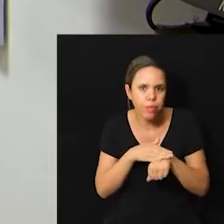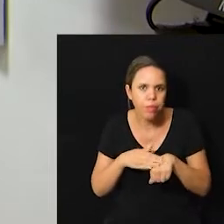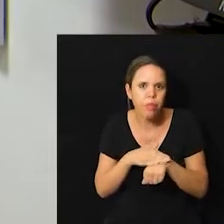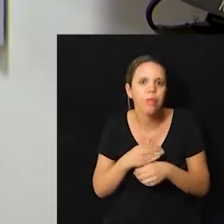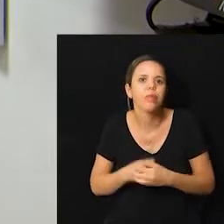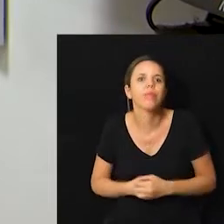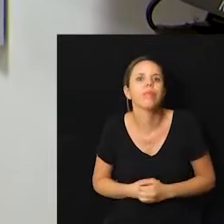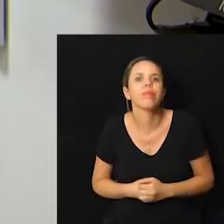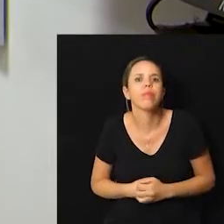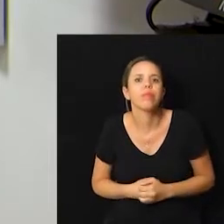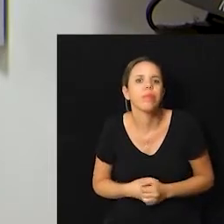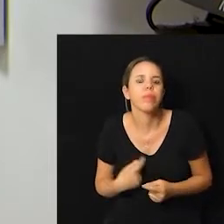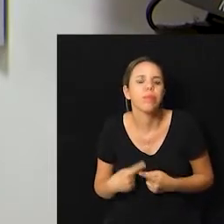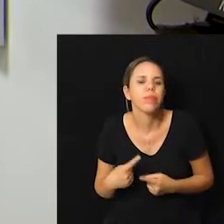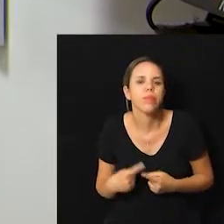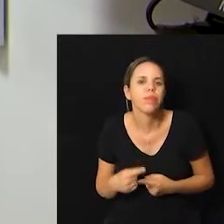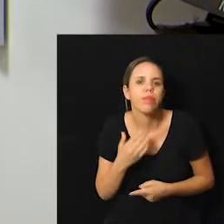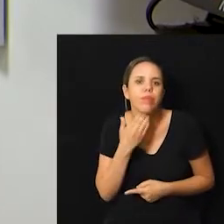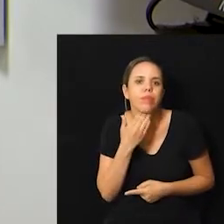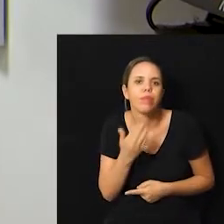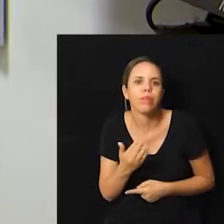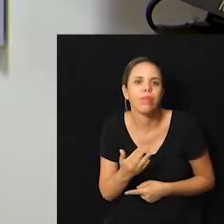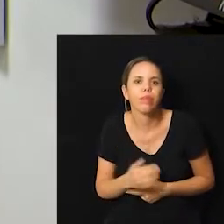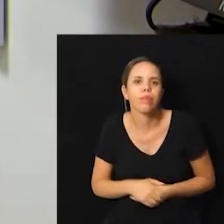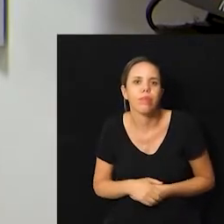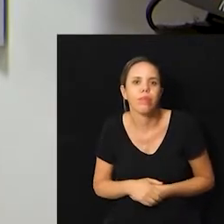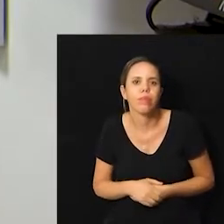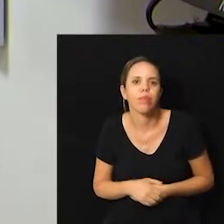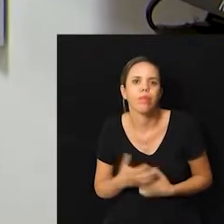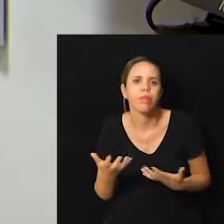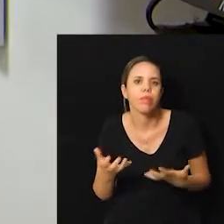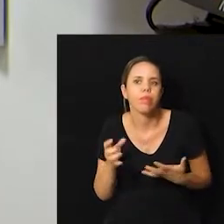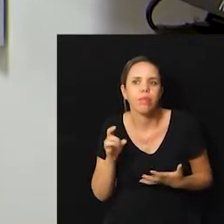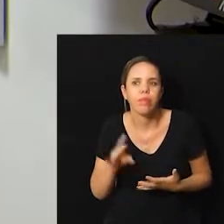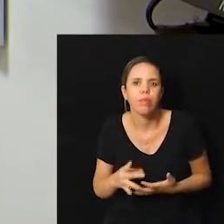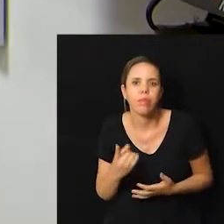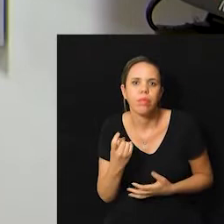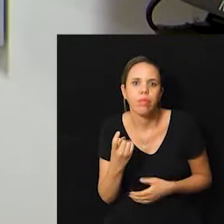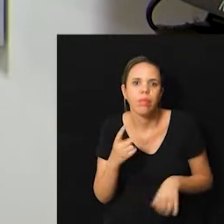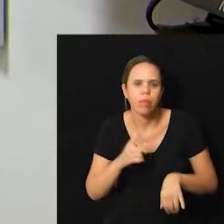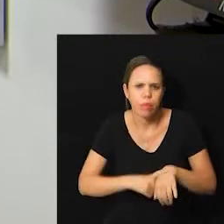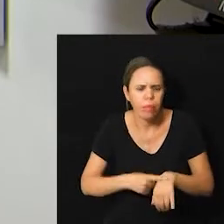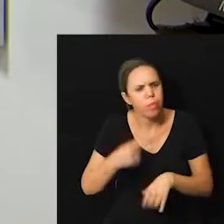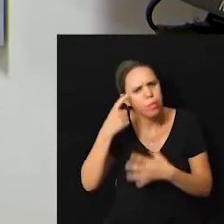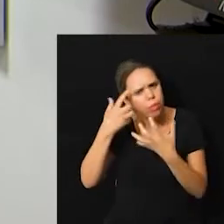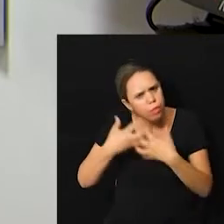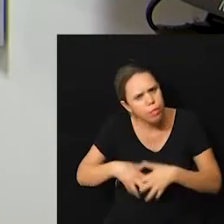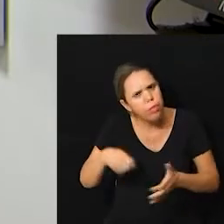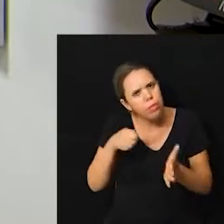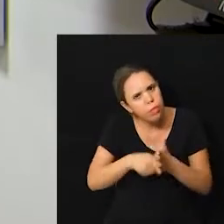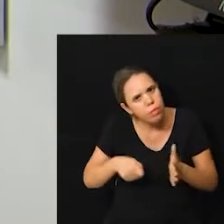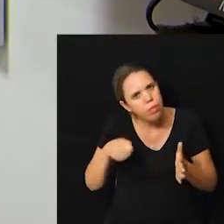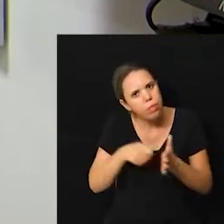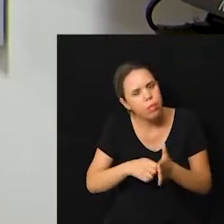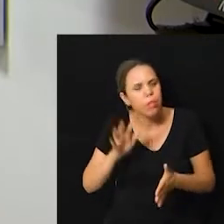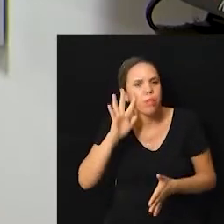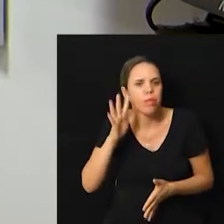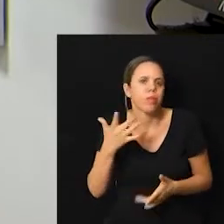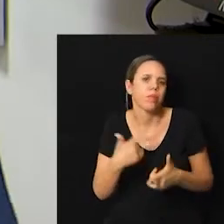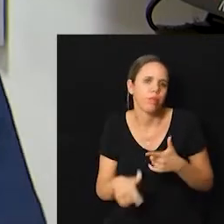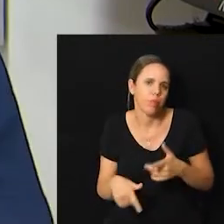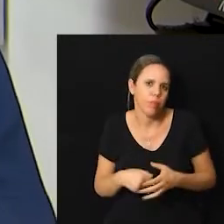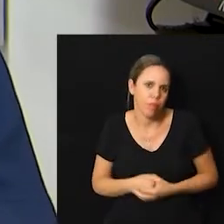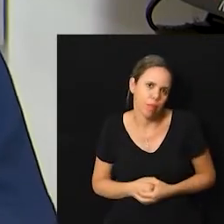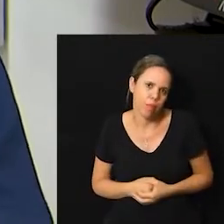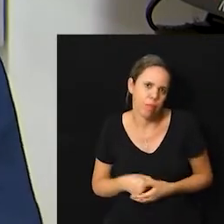nós conversamos com eles. Porque não adianta nós queremos um voo solo nesse momento. Nós temos que pensar na causa, nós temos